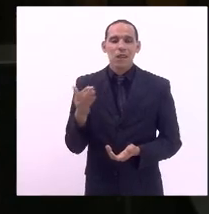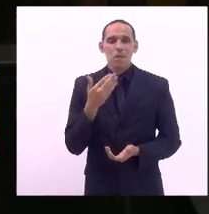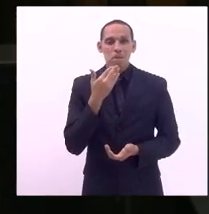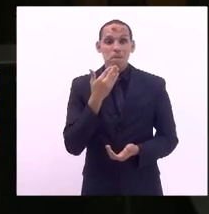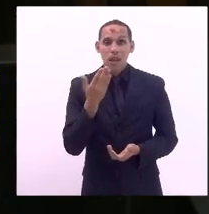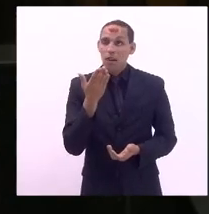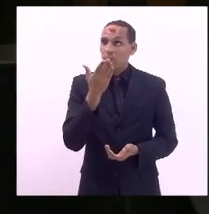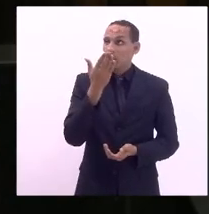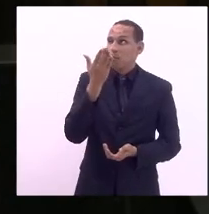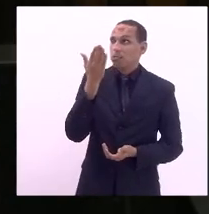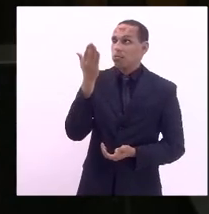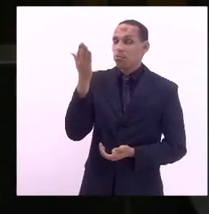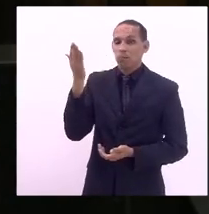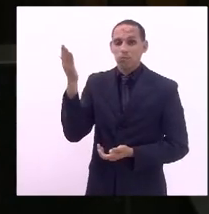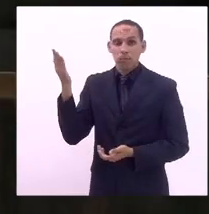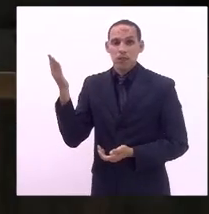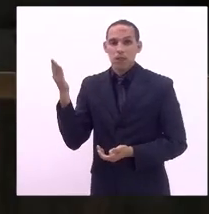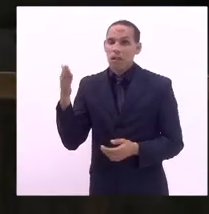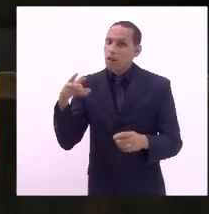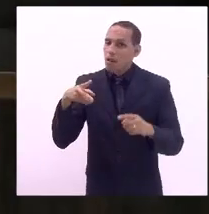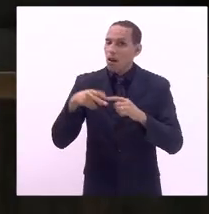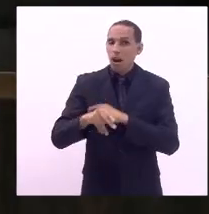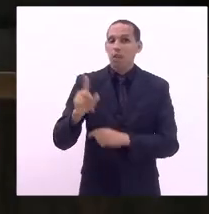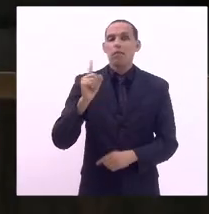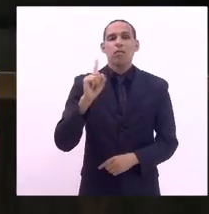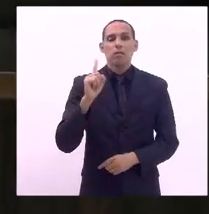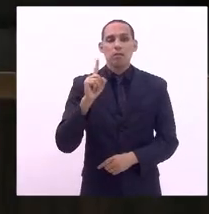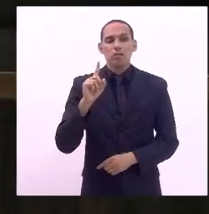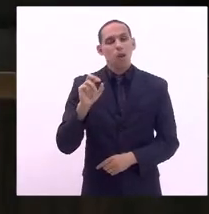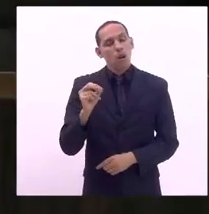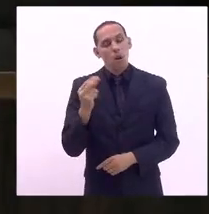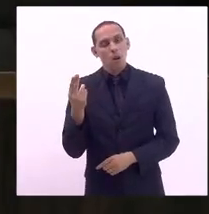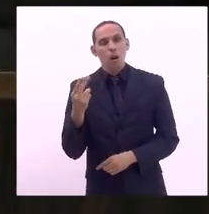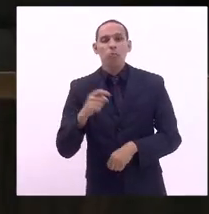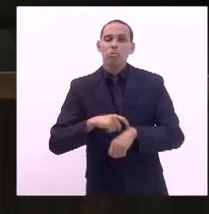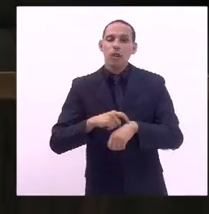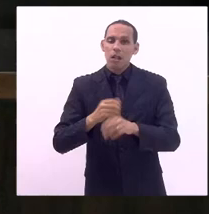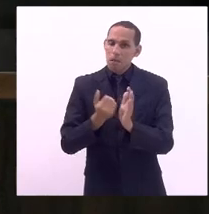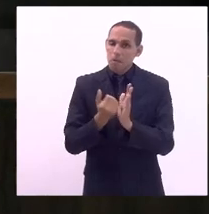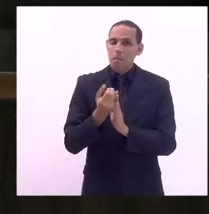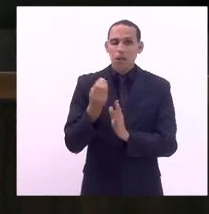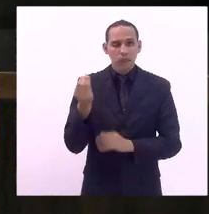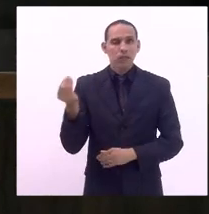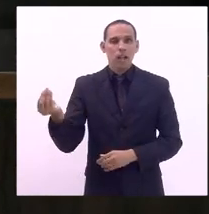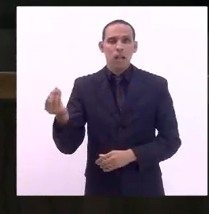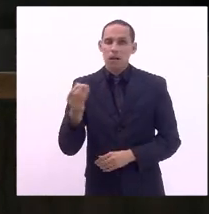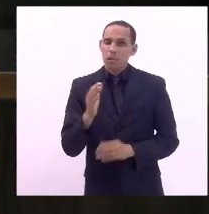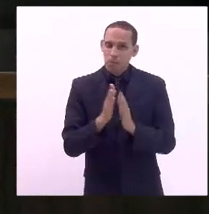Eu pediria as galerias para não interromper a fala, senão eu vou ter que dar mais tempo para ele, por